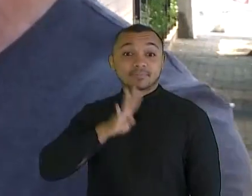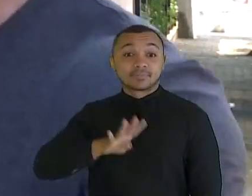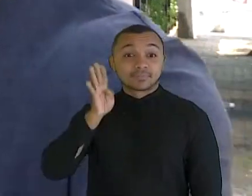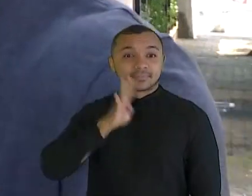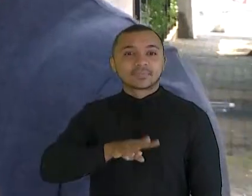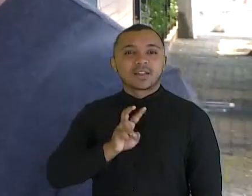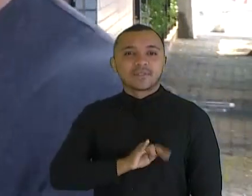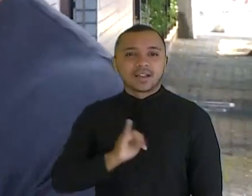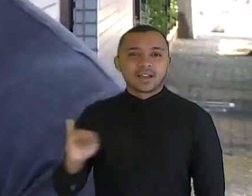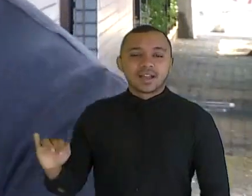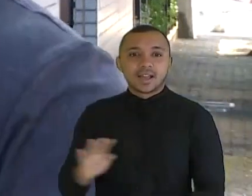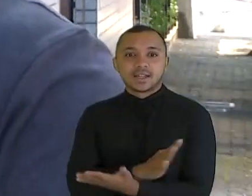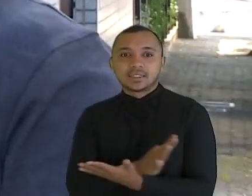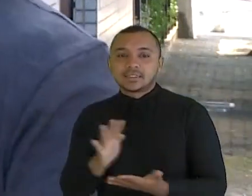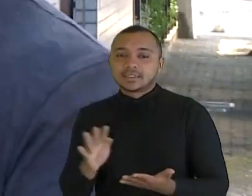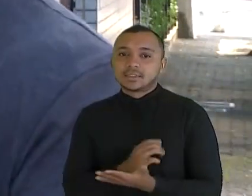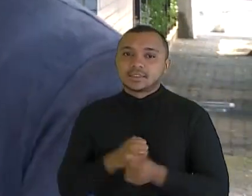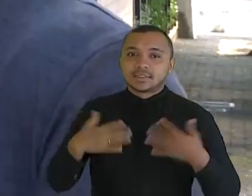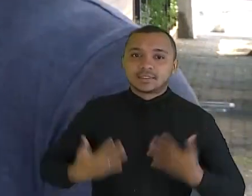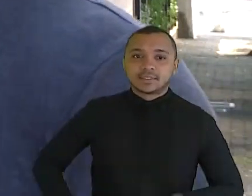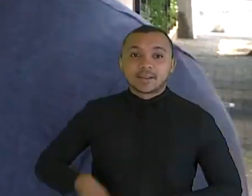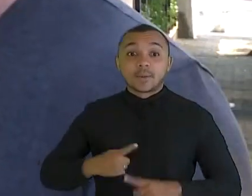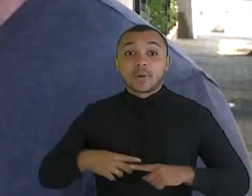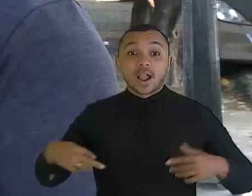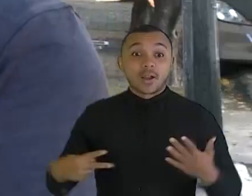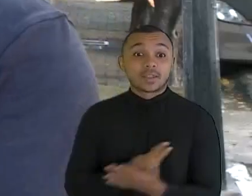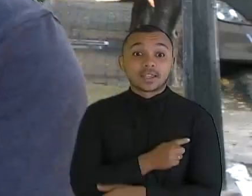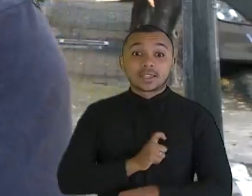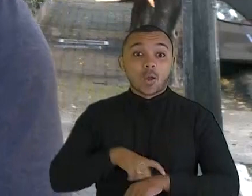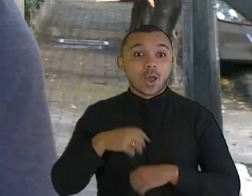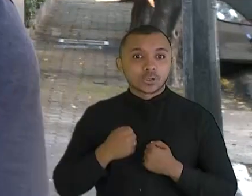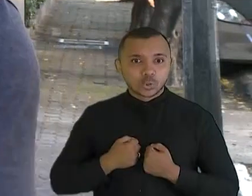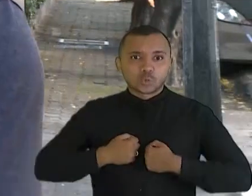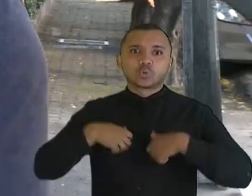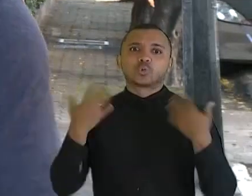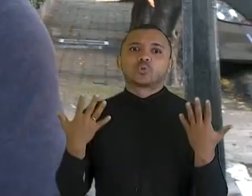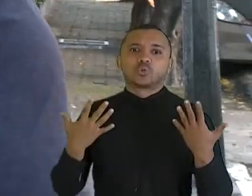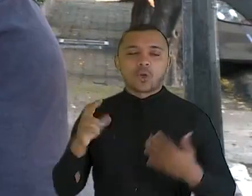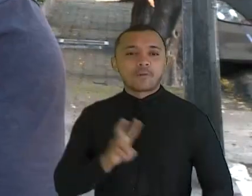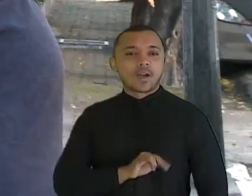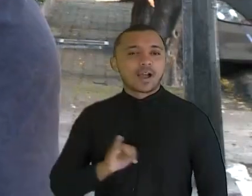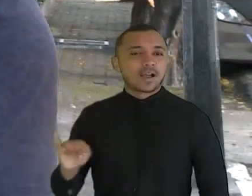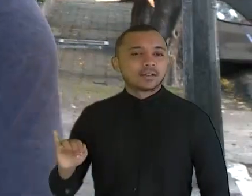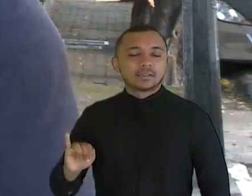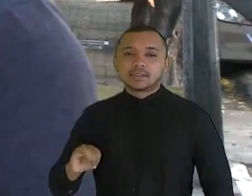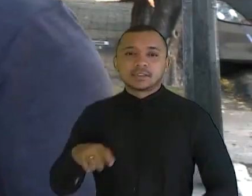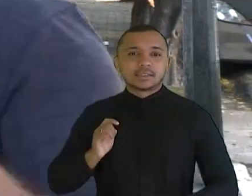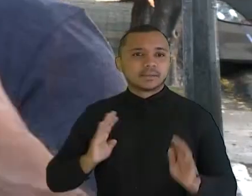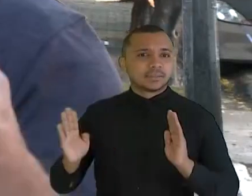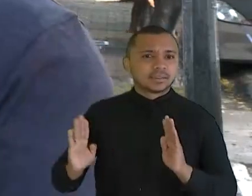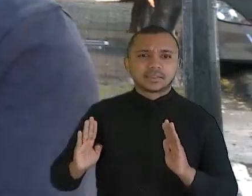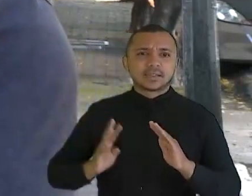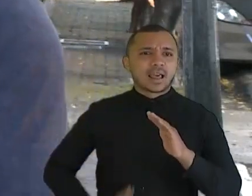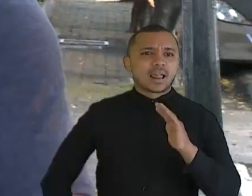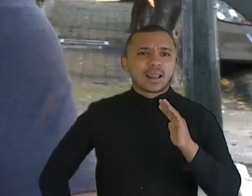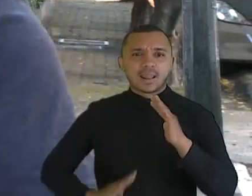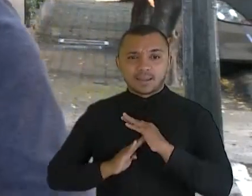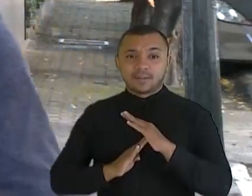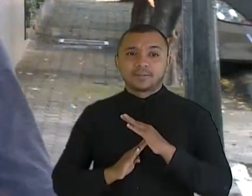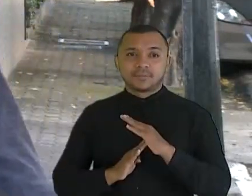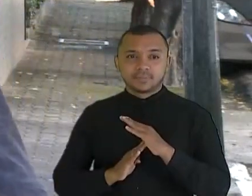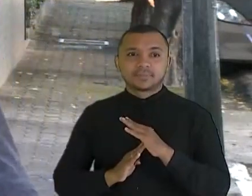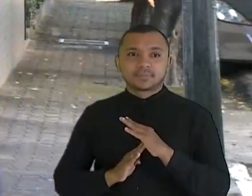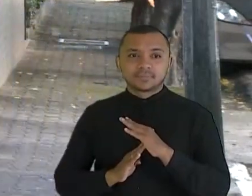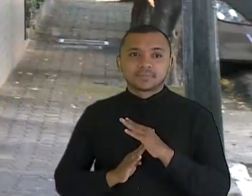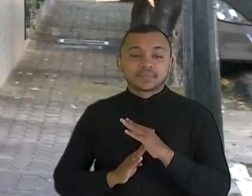uns pontos altos, assim, umas coisas que acontecem meio de surpresa, que vai colocá-los numa situação meio de limite,